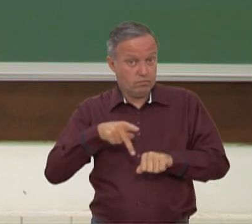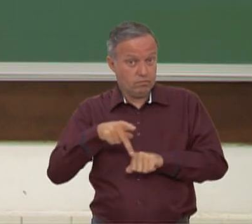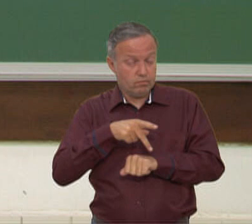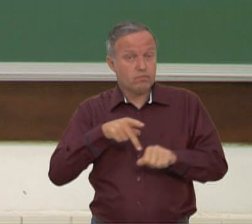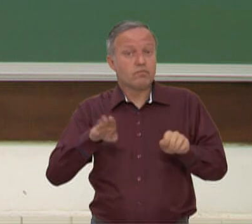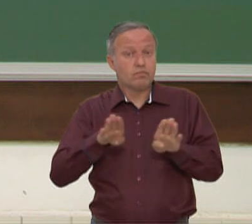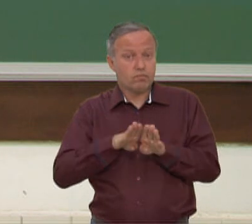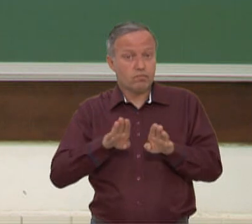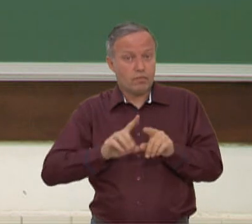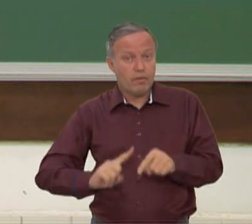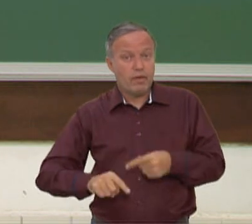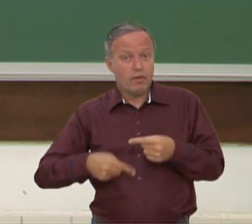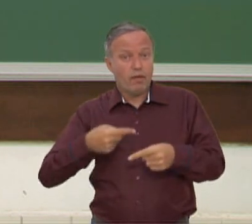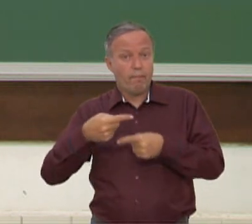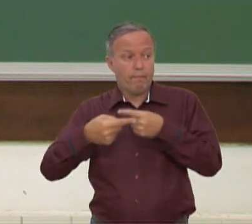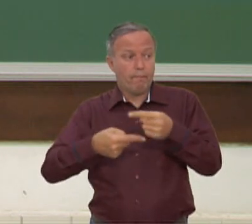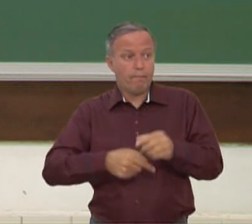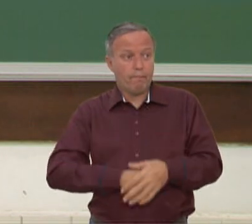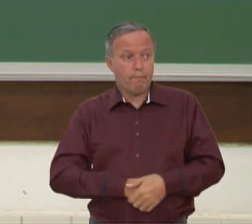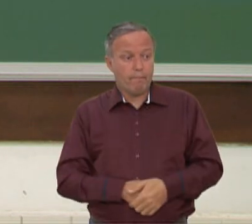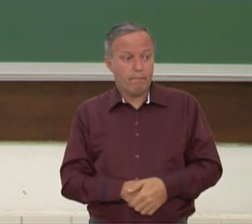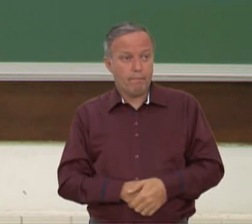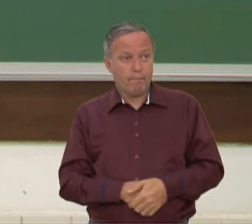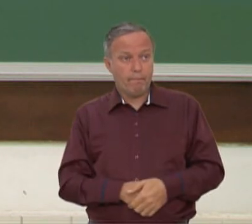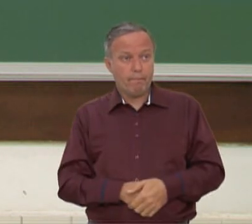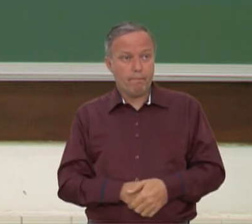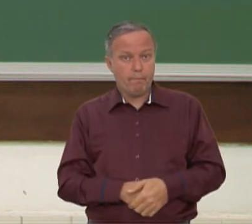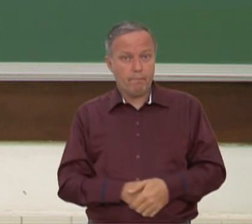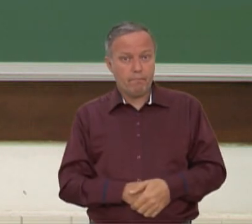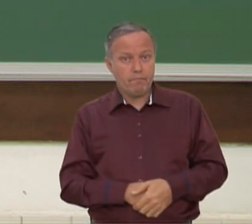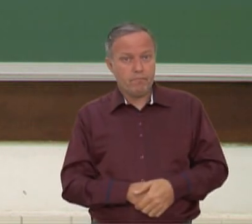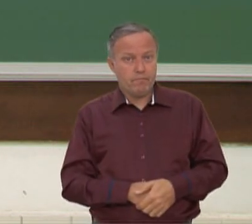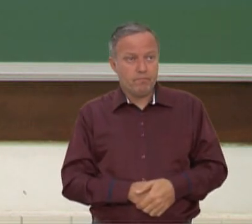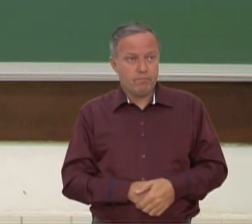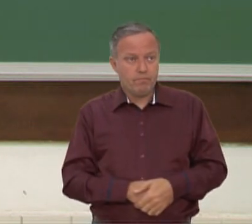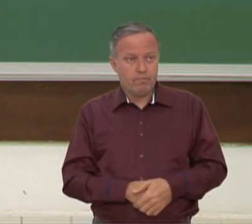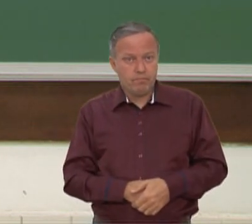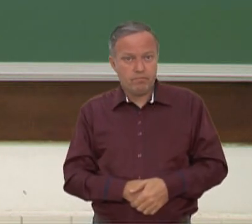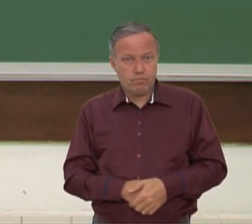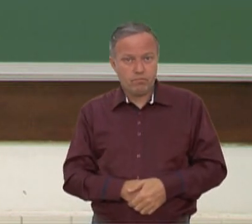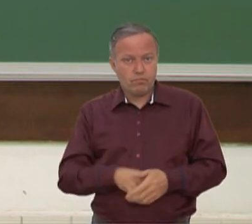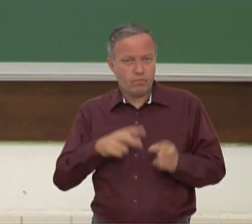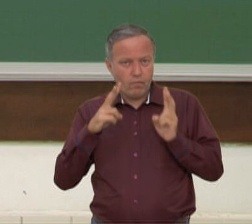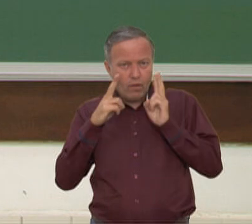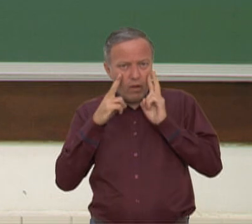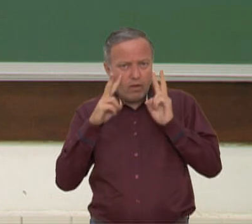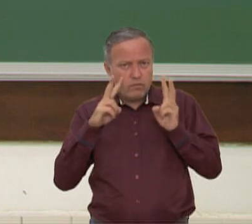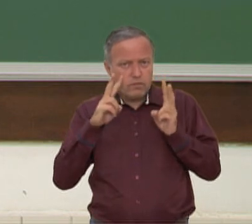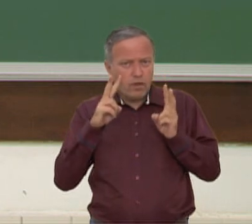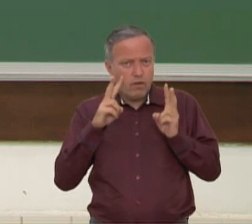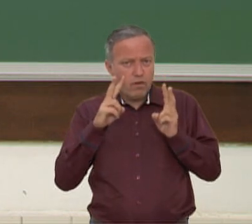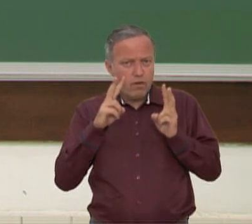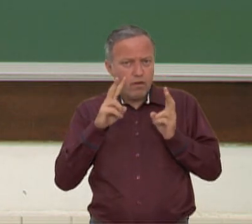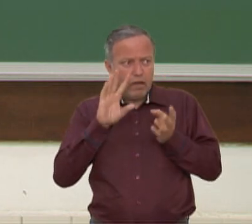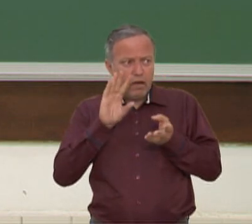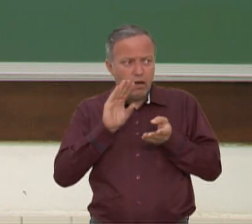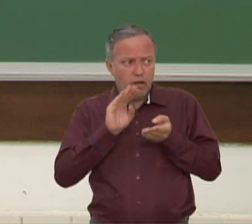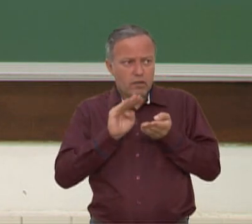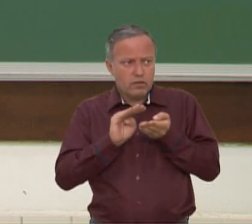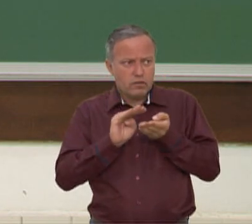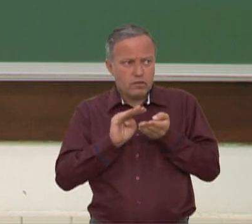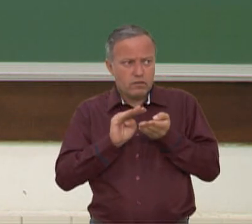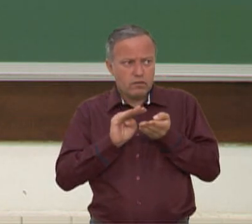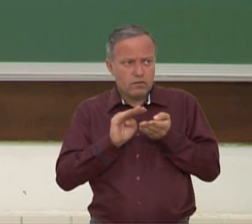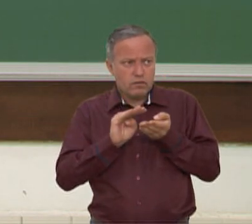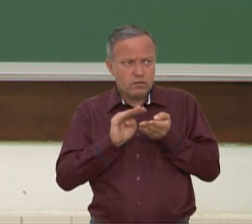constante desenvolvimento, né? Então, aqui eu trouxe um esqueminha, um resumo para você ter a ideia